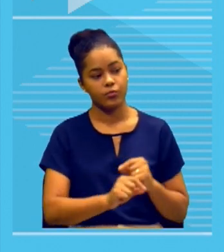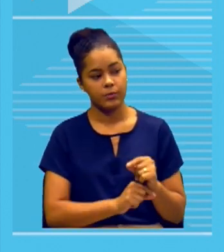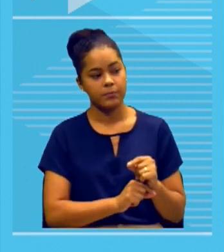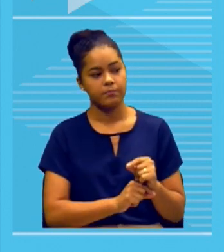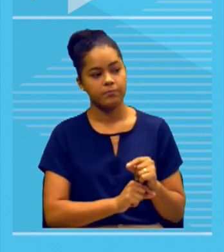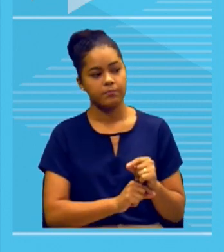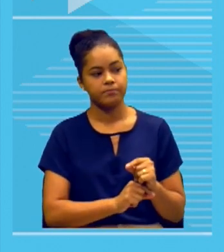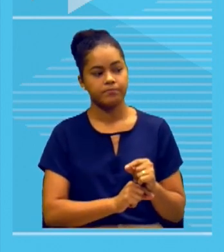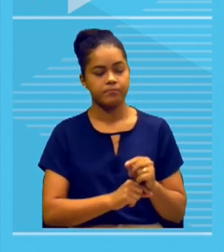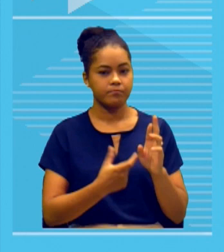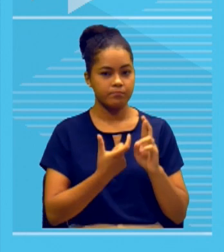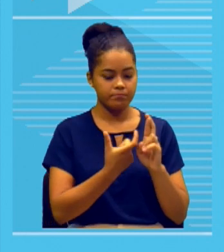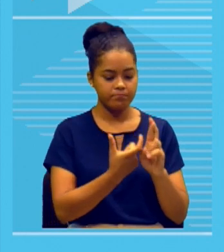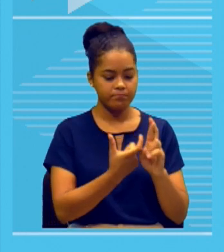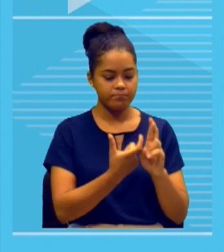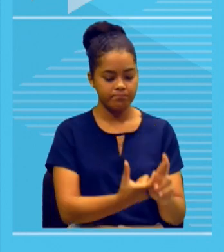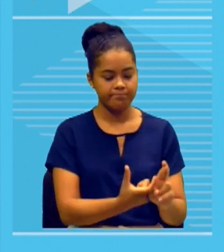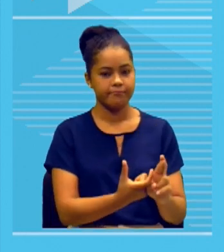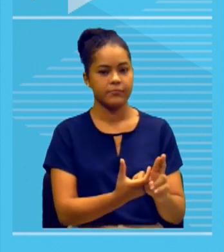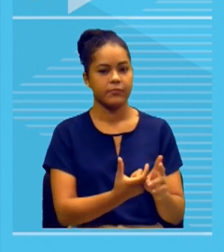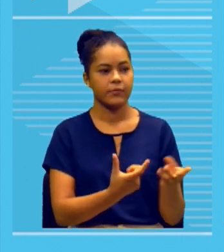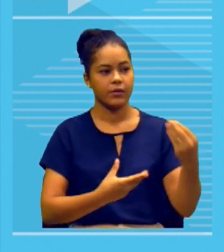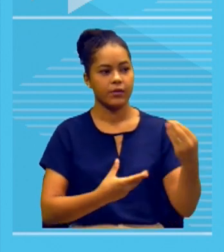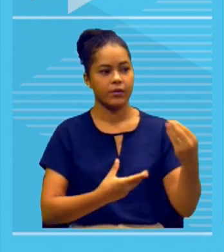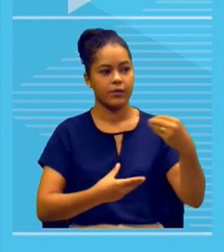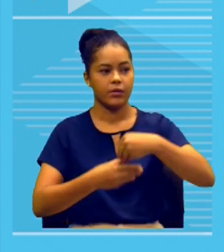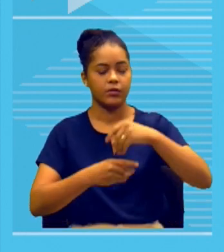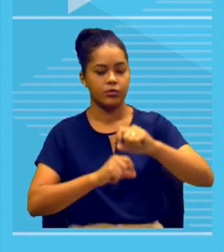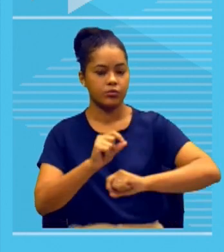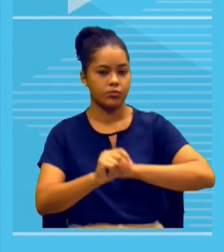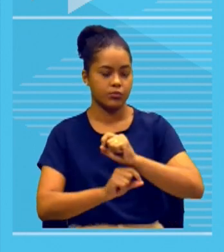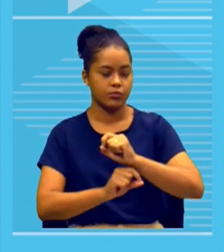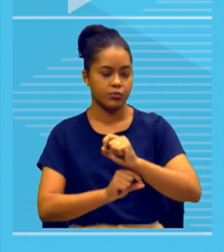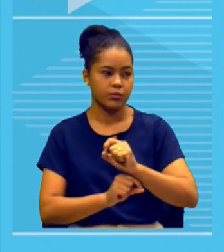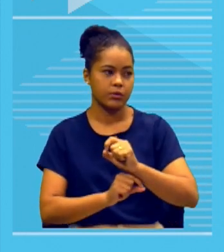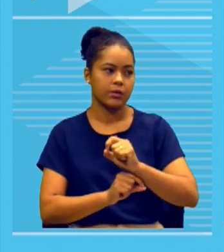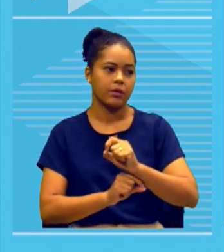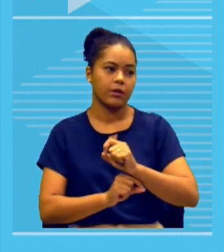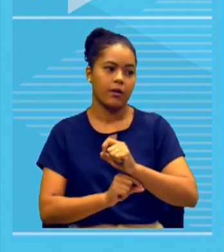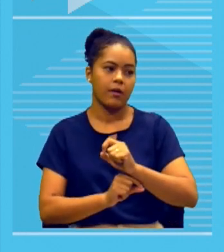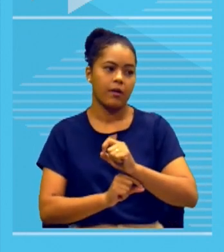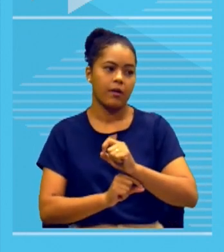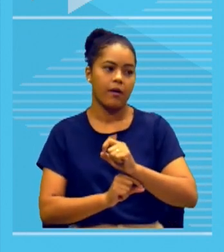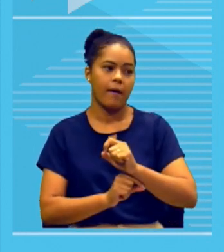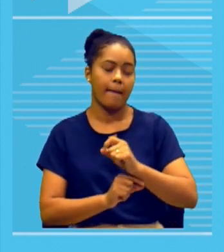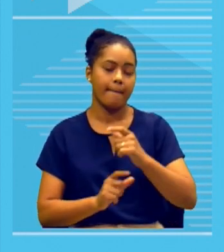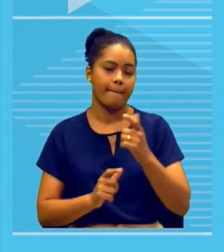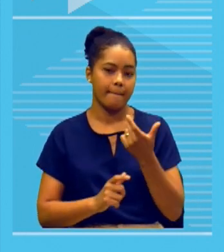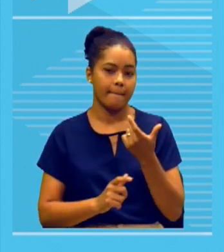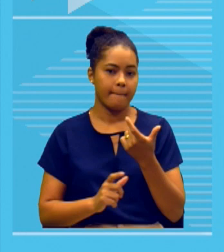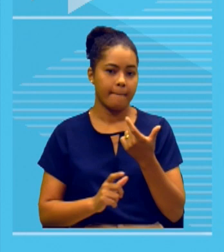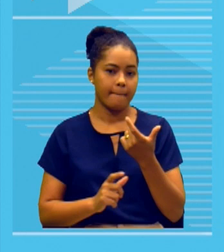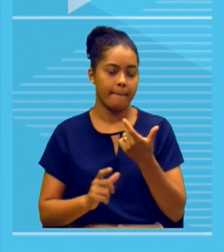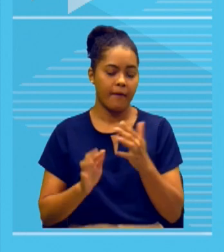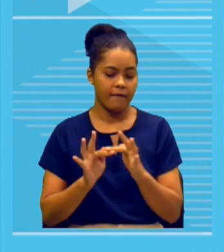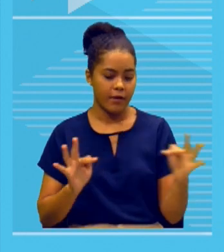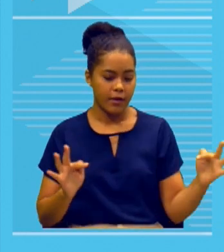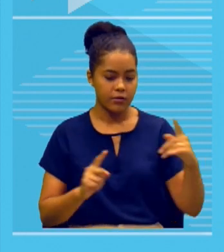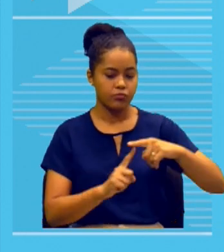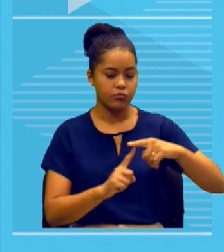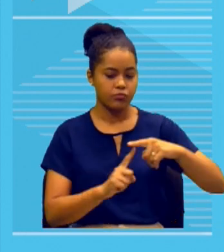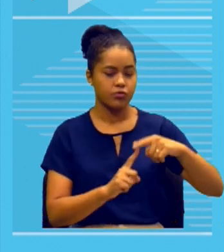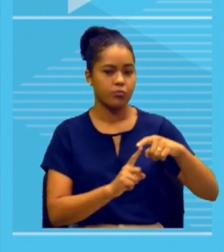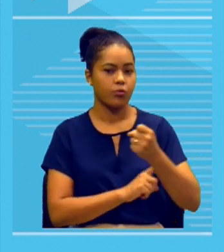de uma de um fator de própolis Um não né Tem uma palavra negativa então eu posso ter duas